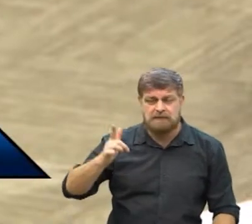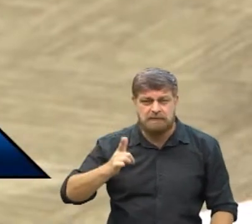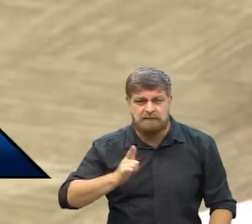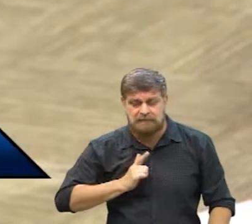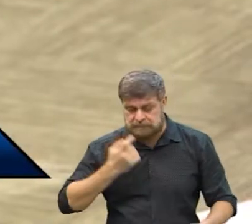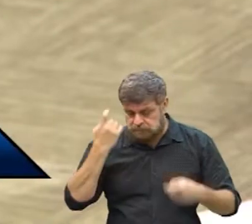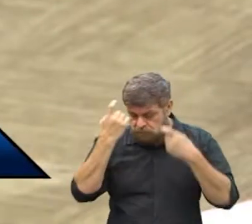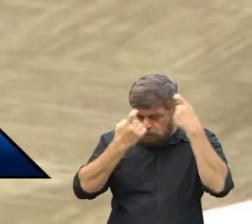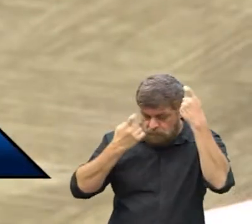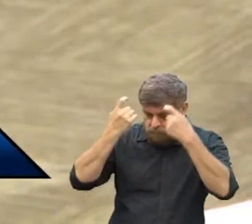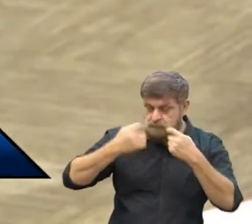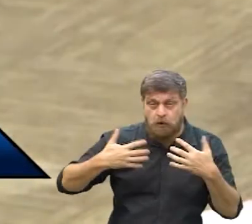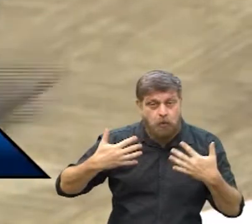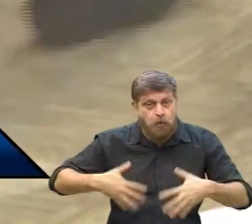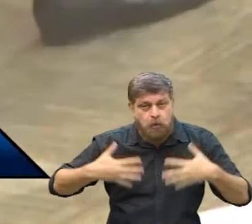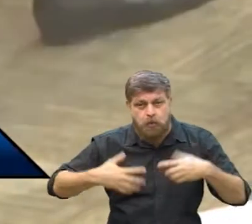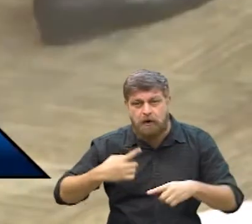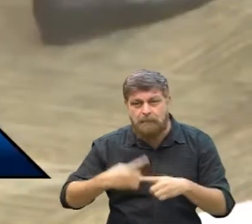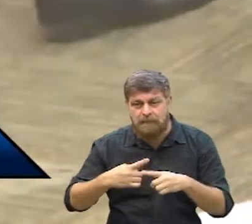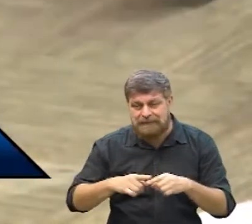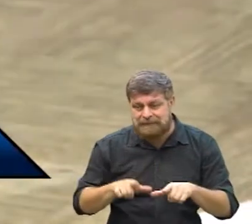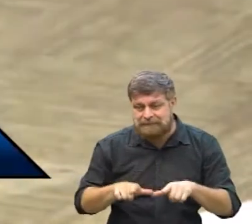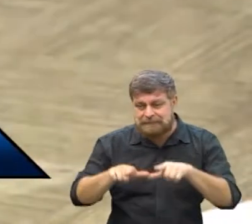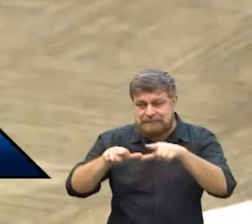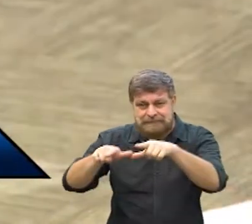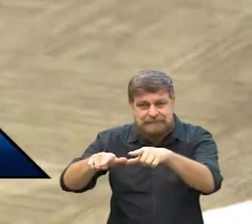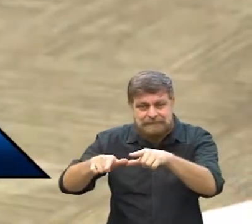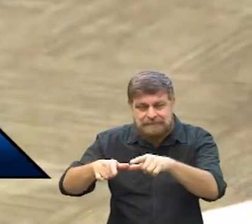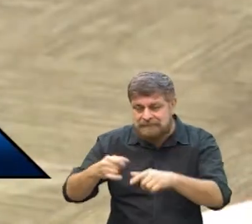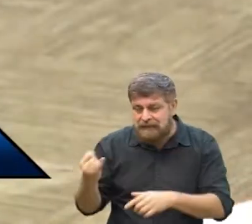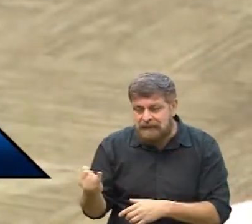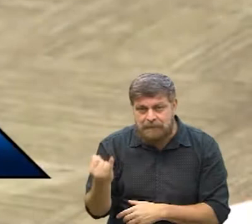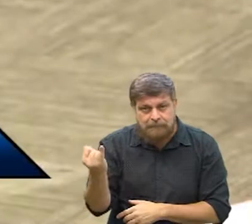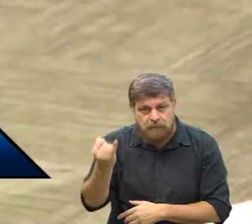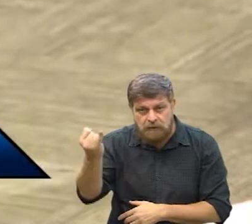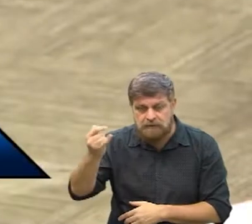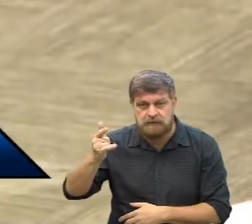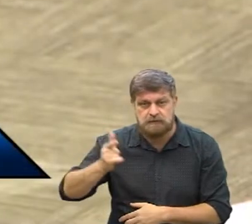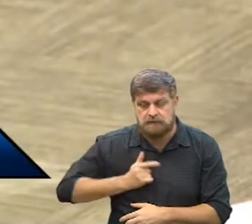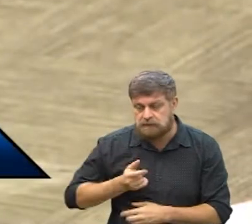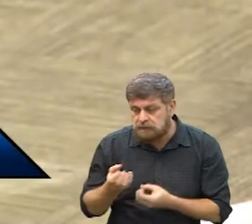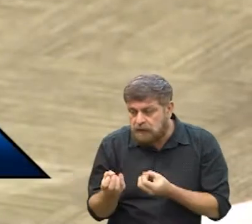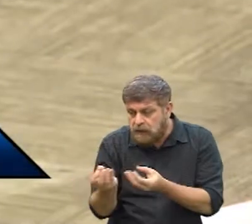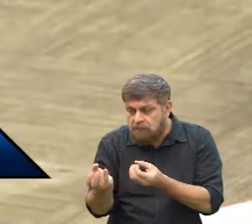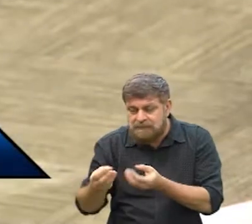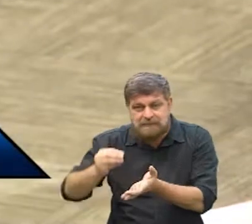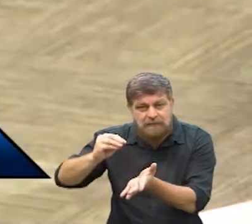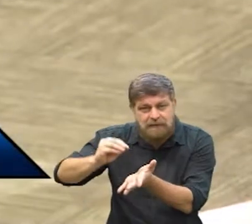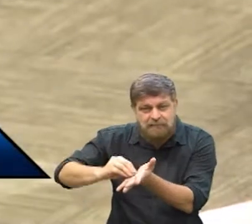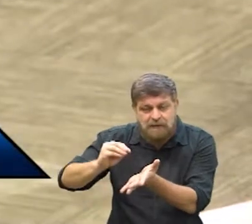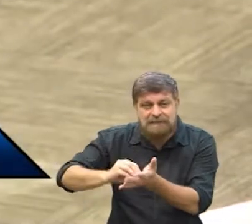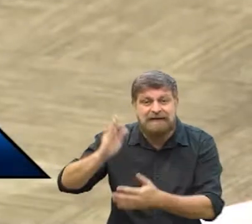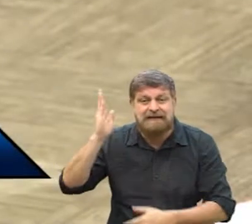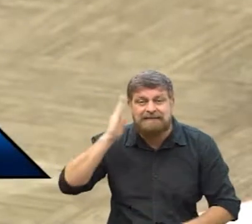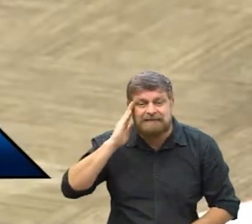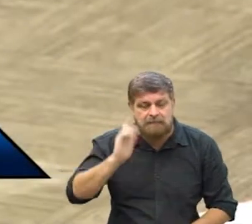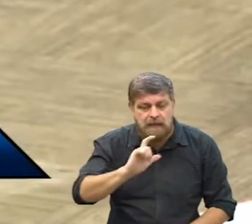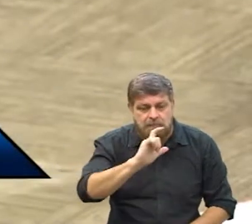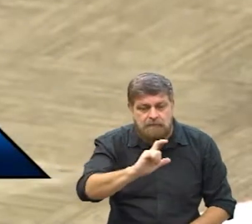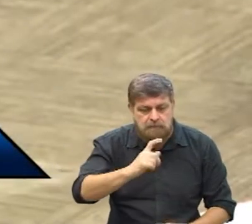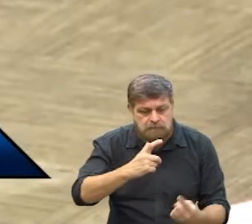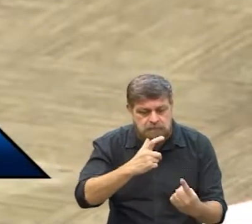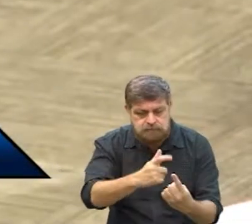uma forte preocupação, né? Porque a falta desse dado da informação em relação à